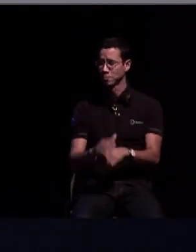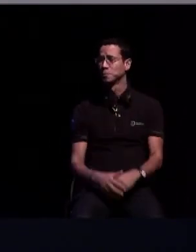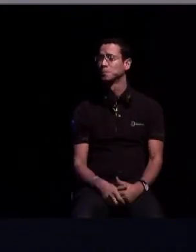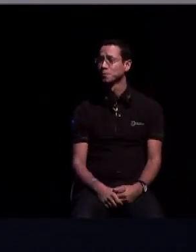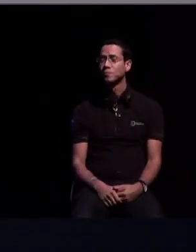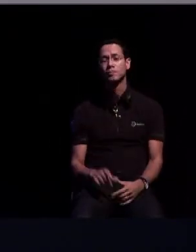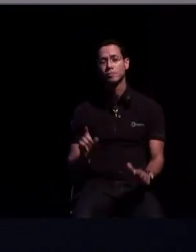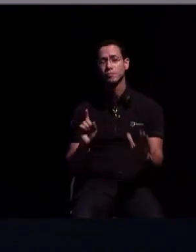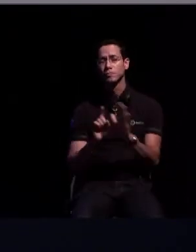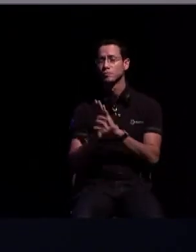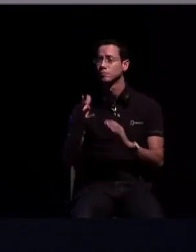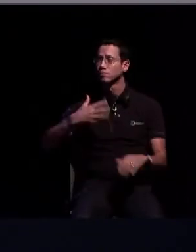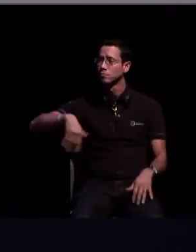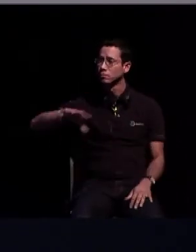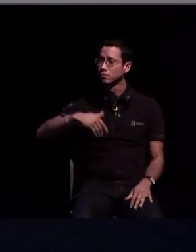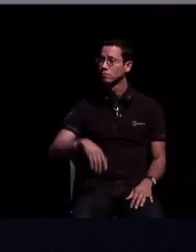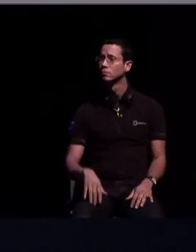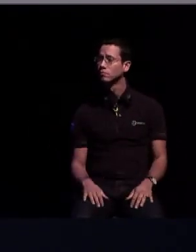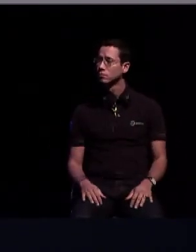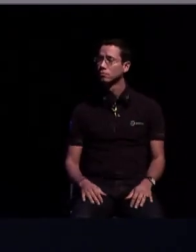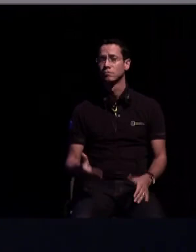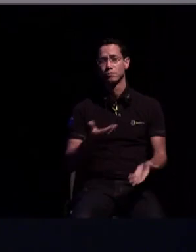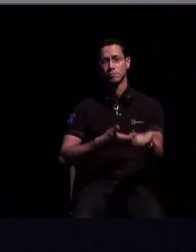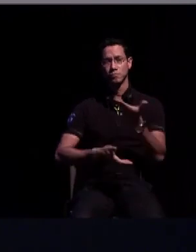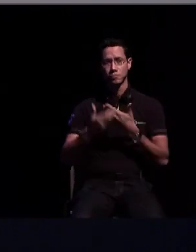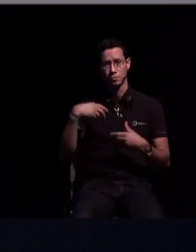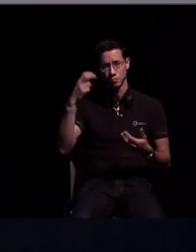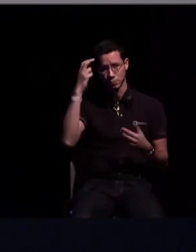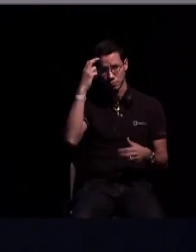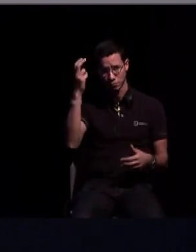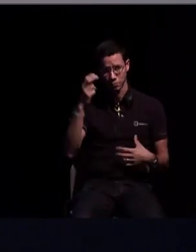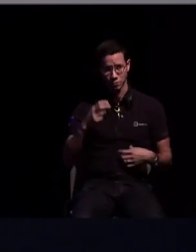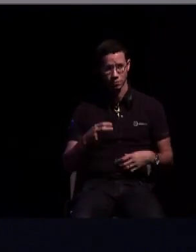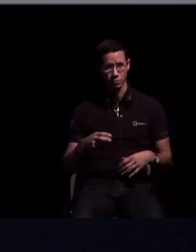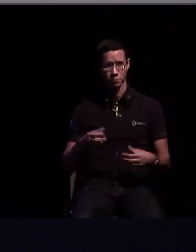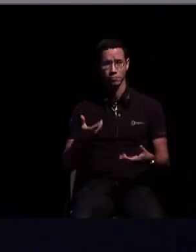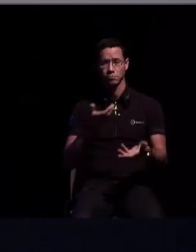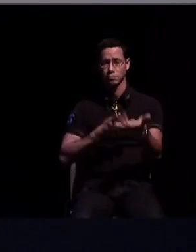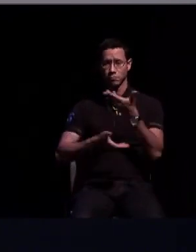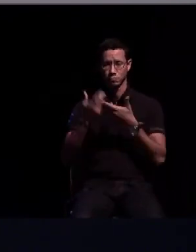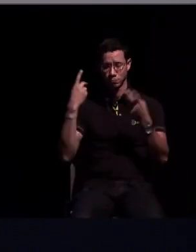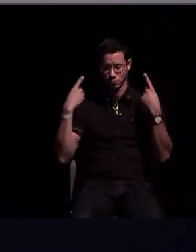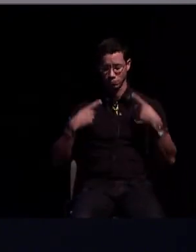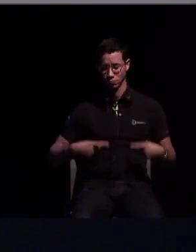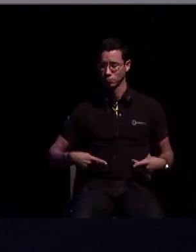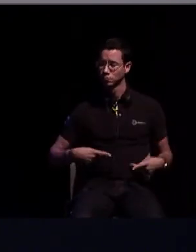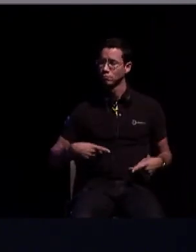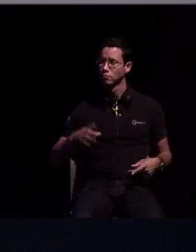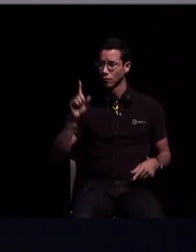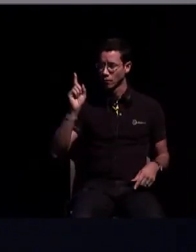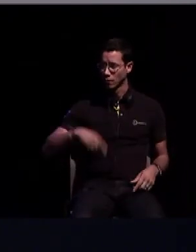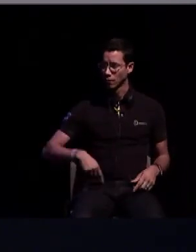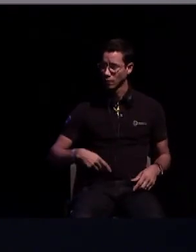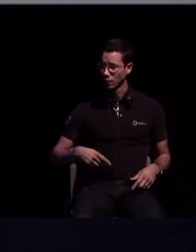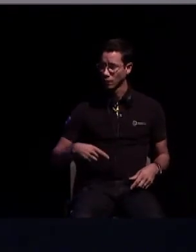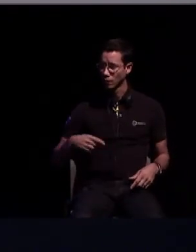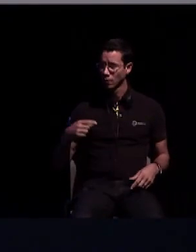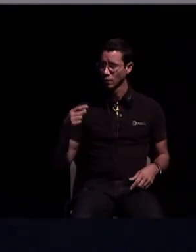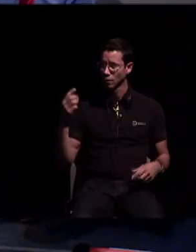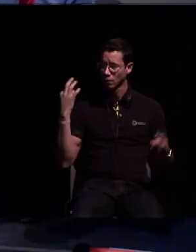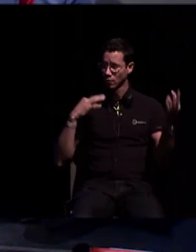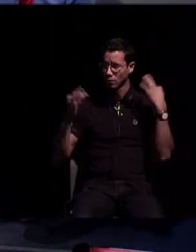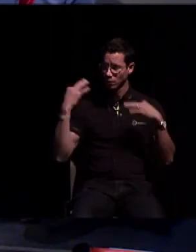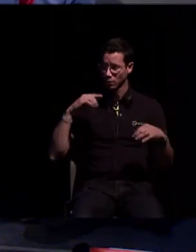Pregunta para todos. ¿Intercambio académico cultural o intercambio humanitario es considerado turismo? Técnicamente sí,